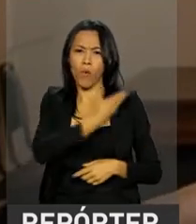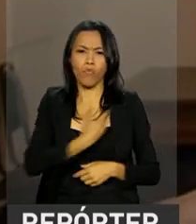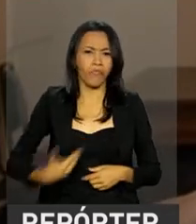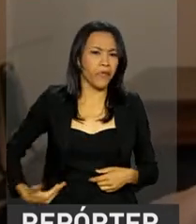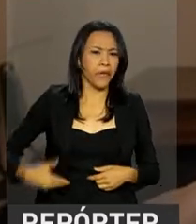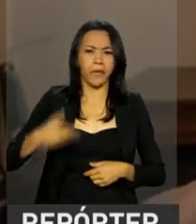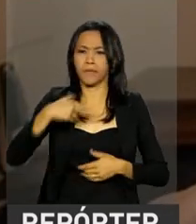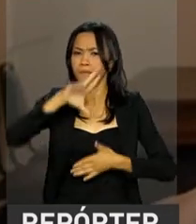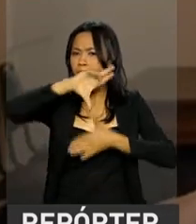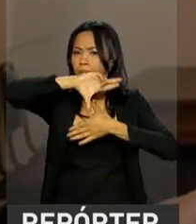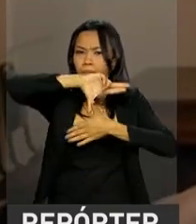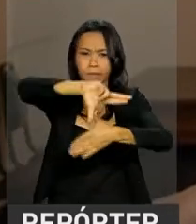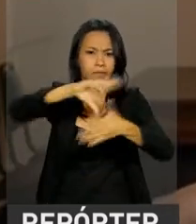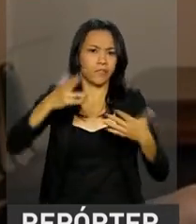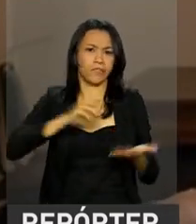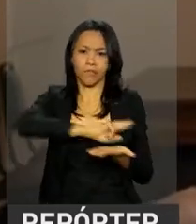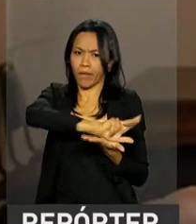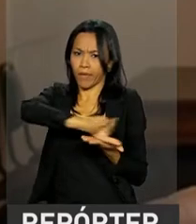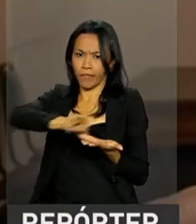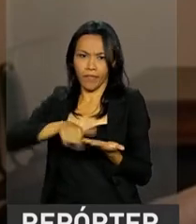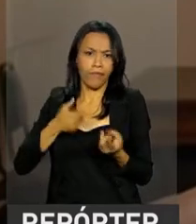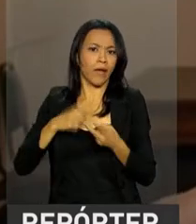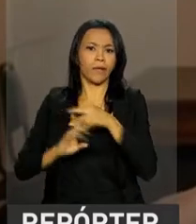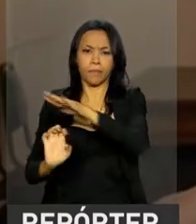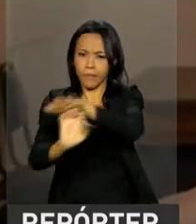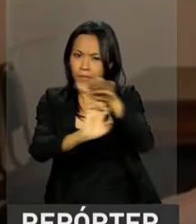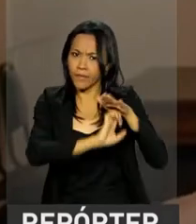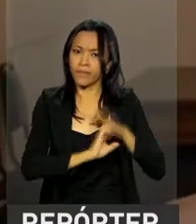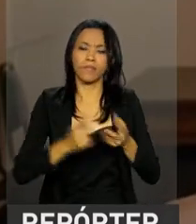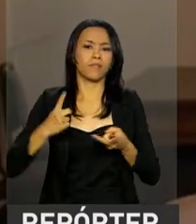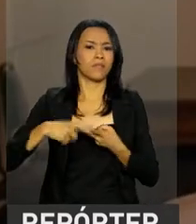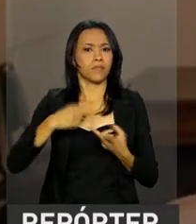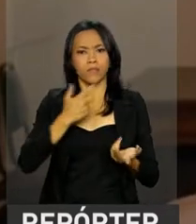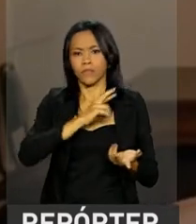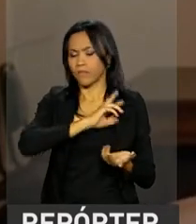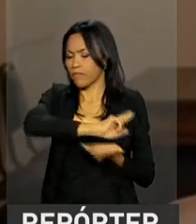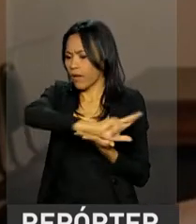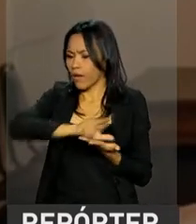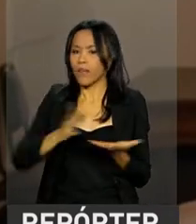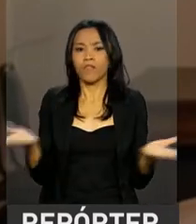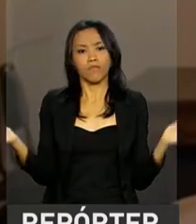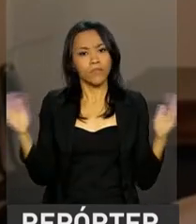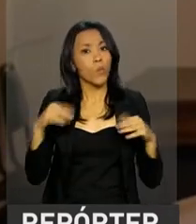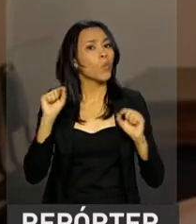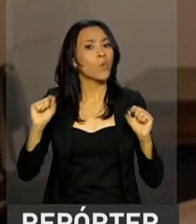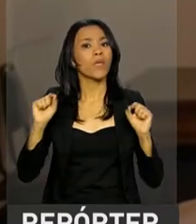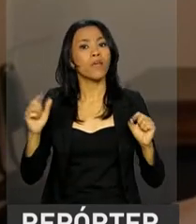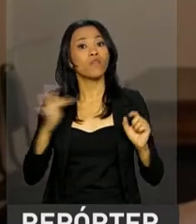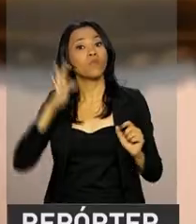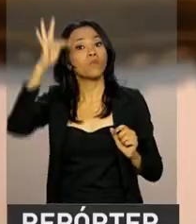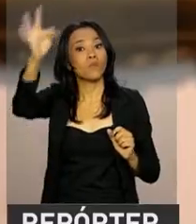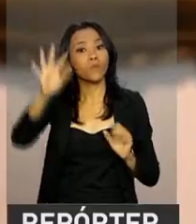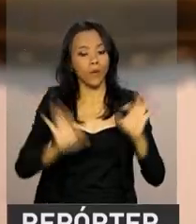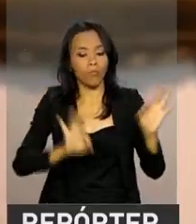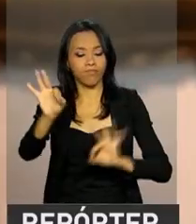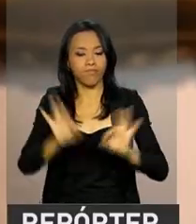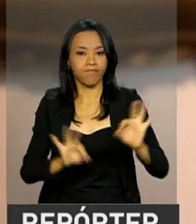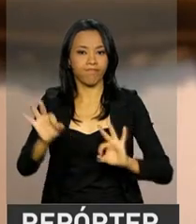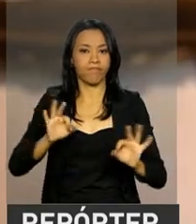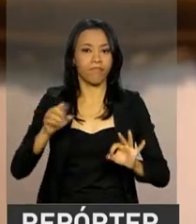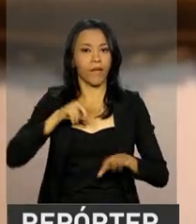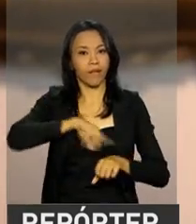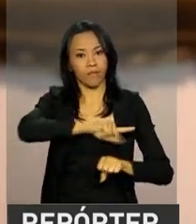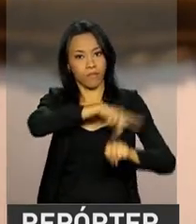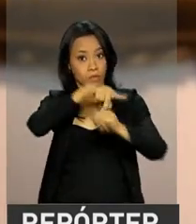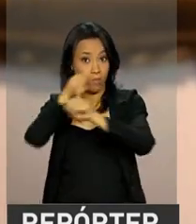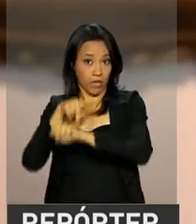empresários do setor produtivo setor privado e os governos o que nós queremos para o futuro dessas nações é o de otávio de